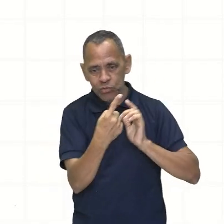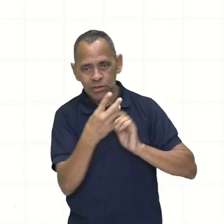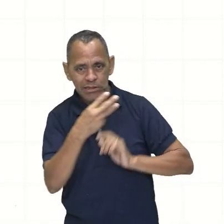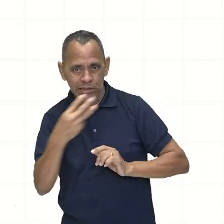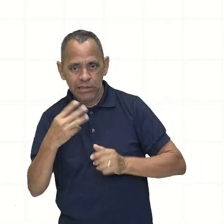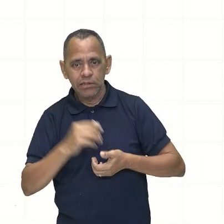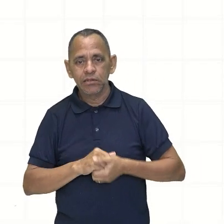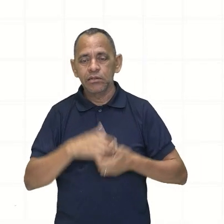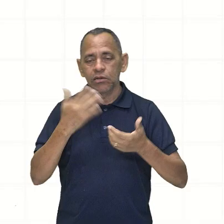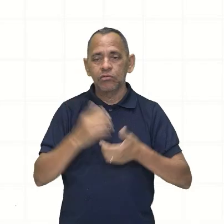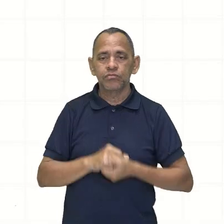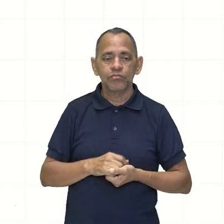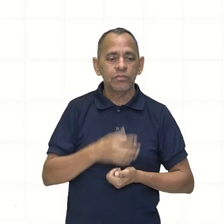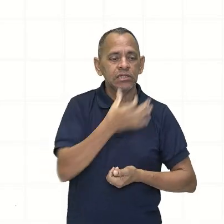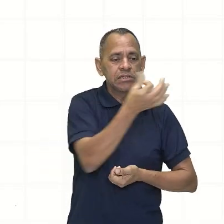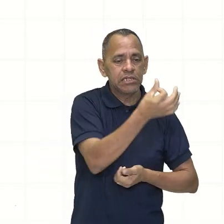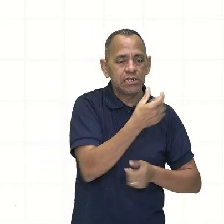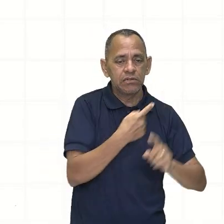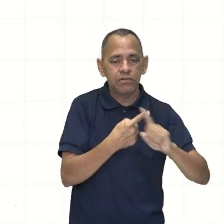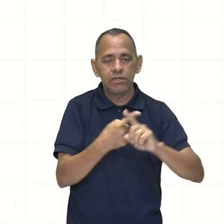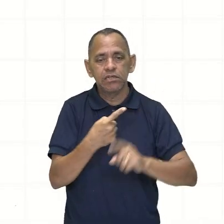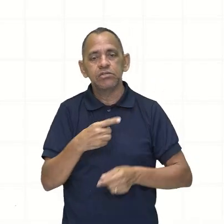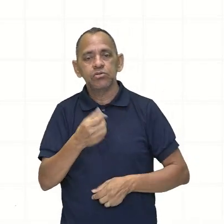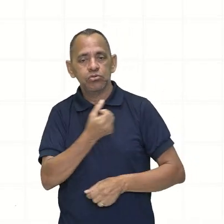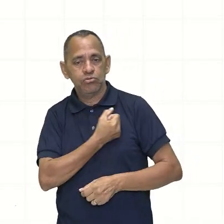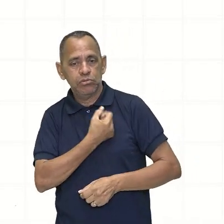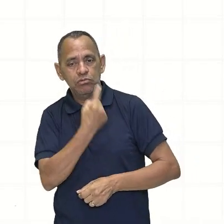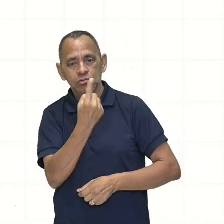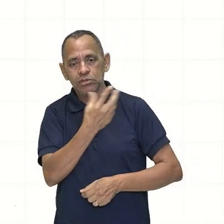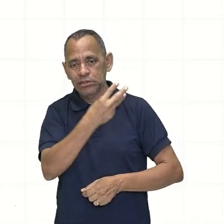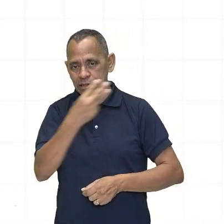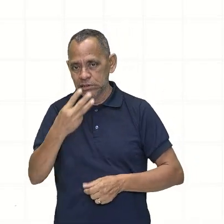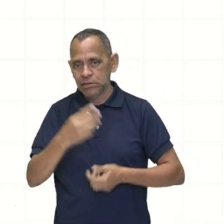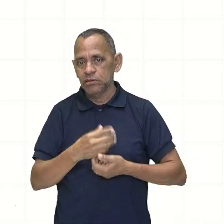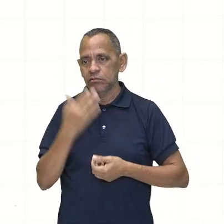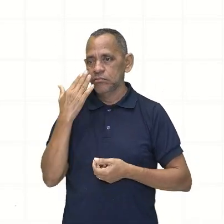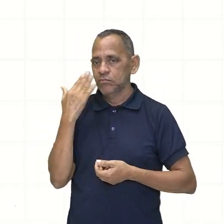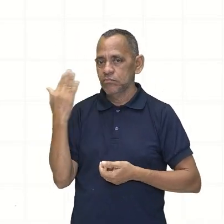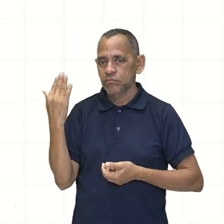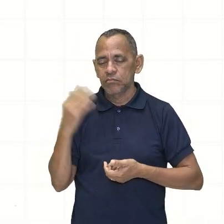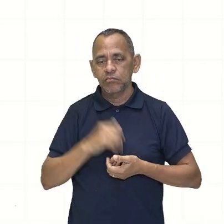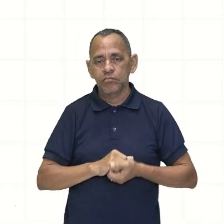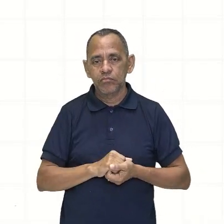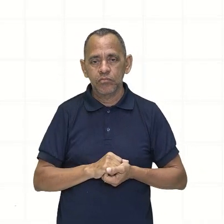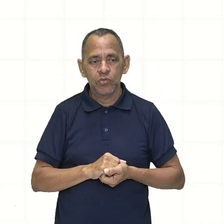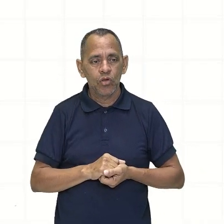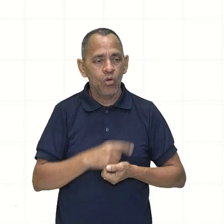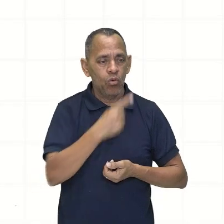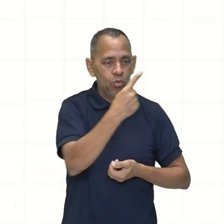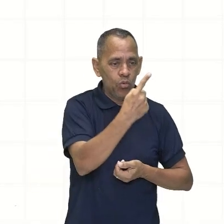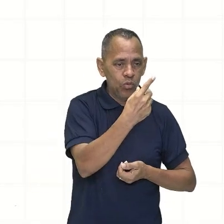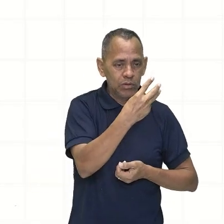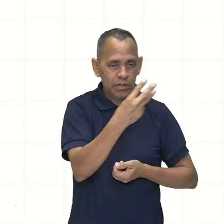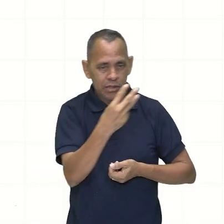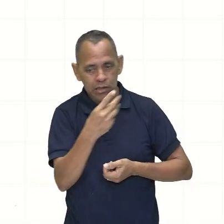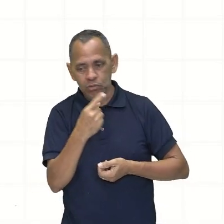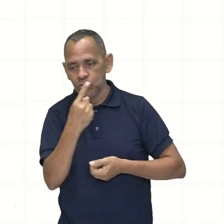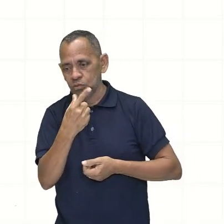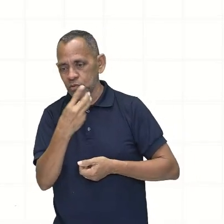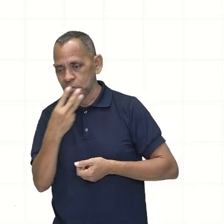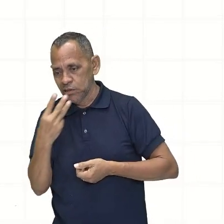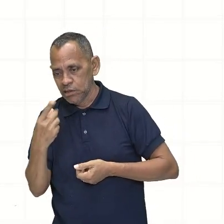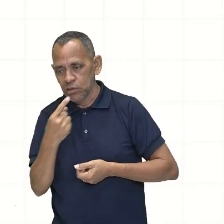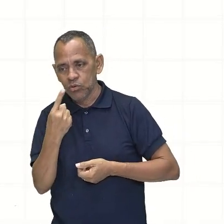Então, é 6 vezes o número 133. Então, aqui, ó, uma vez, 2 vezes,